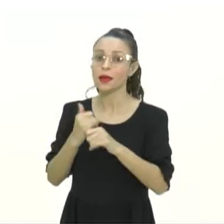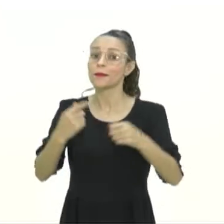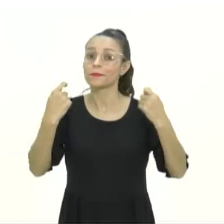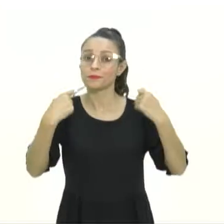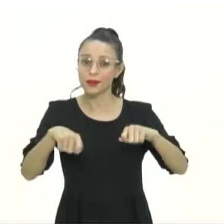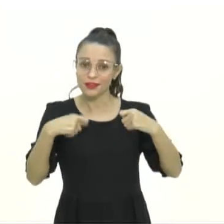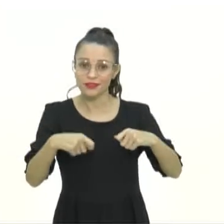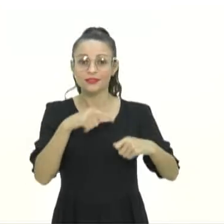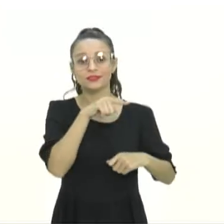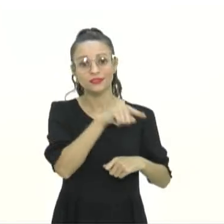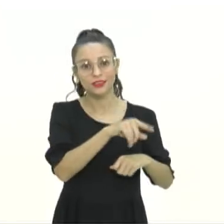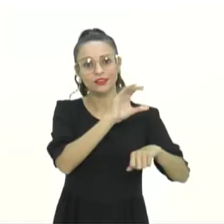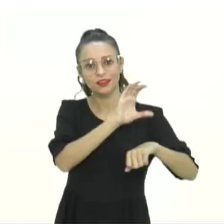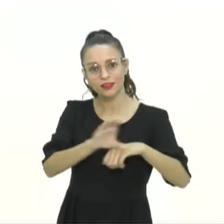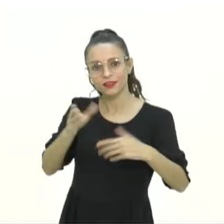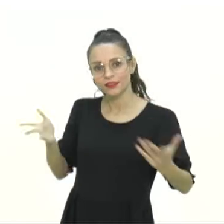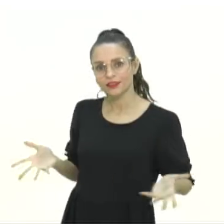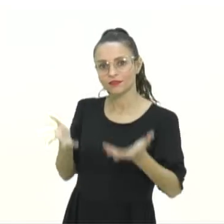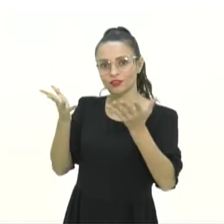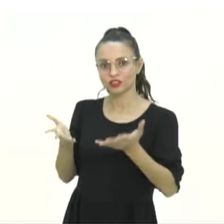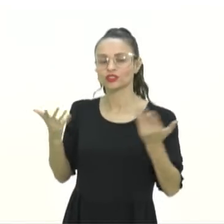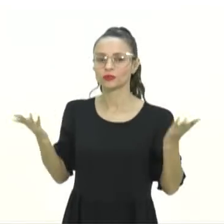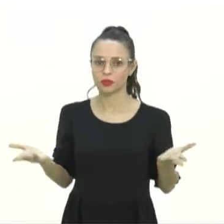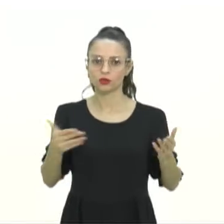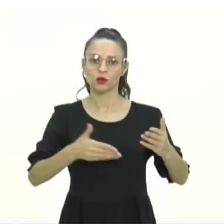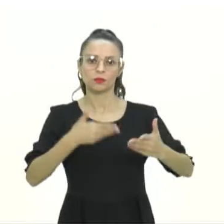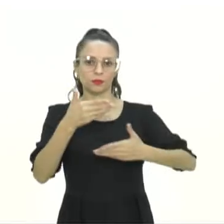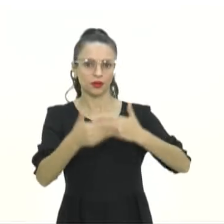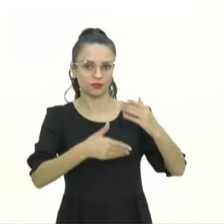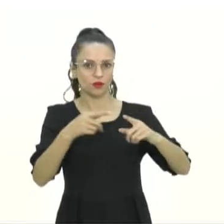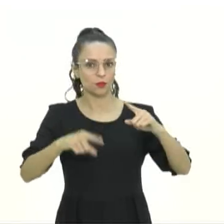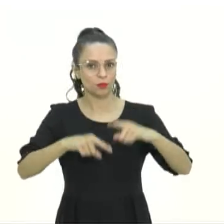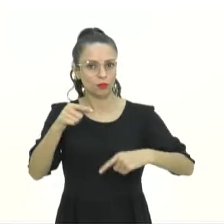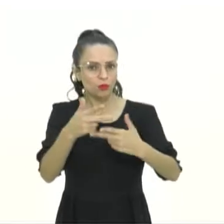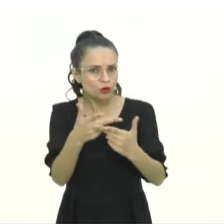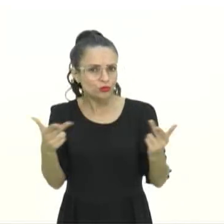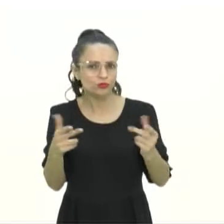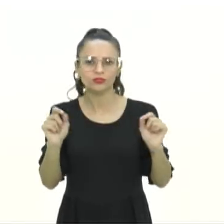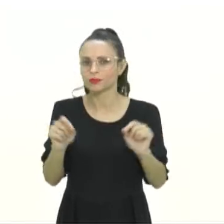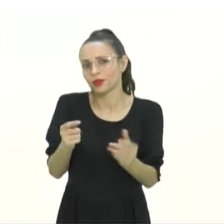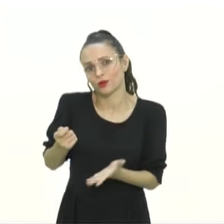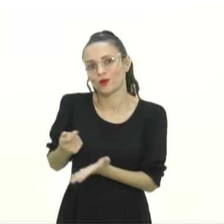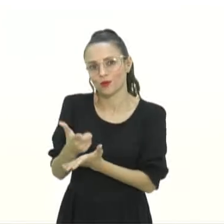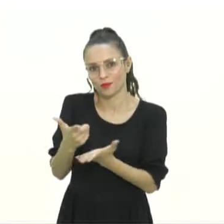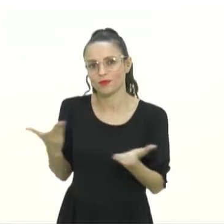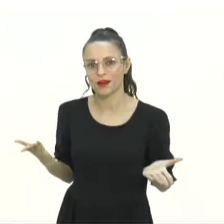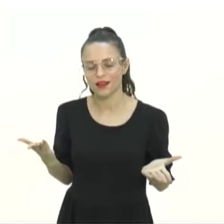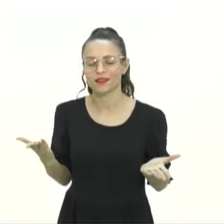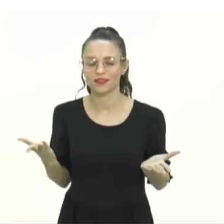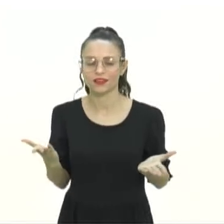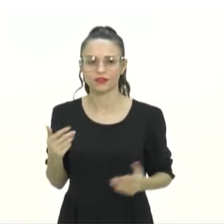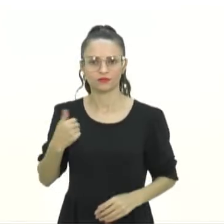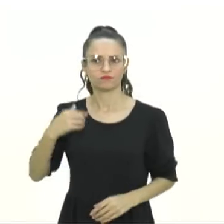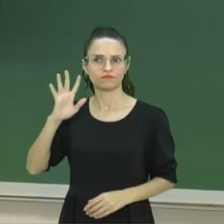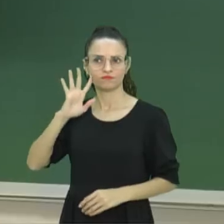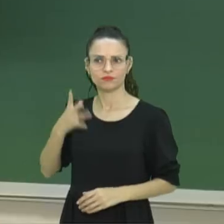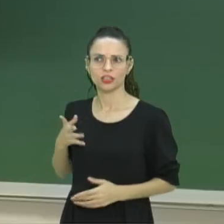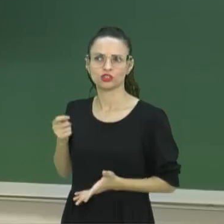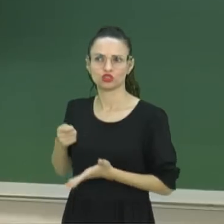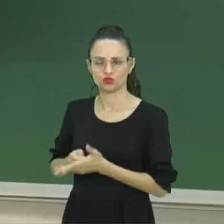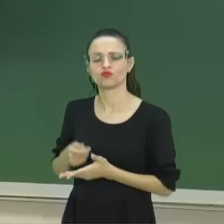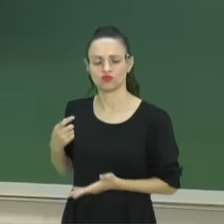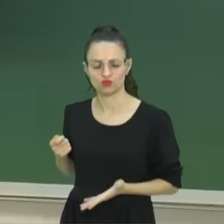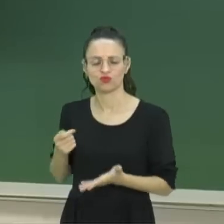necessário investimento, tanto para desenvolver os produtos como consumir. Quando você decidiu comprar o